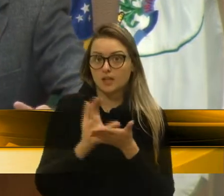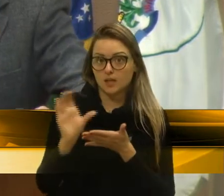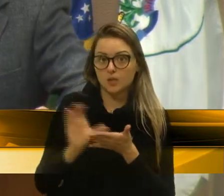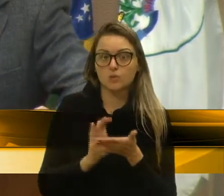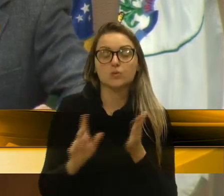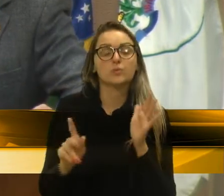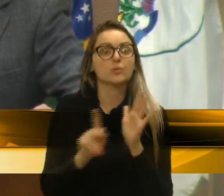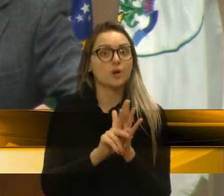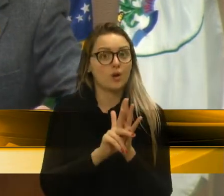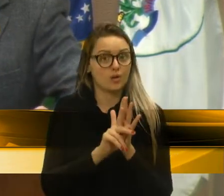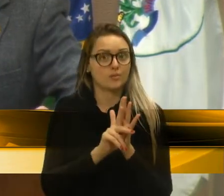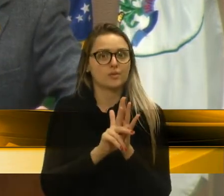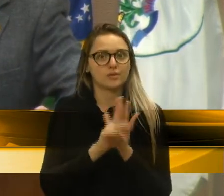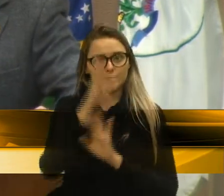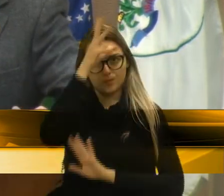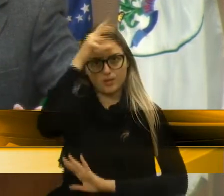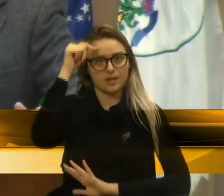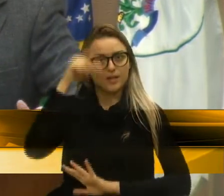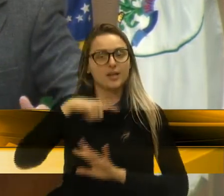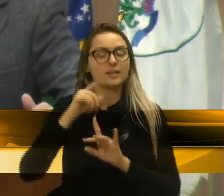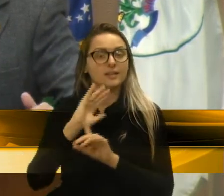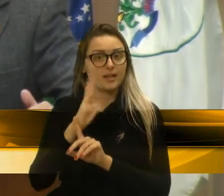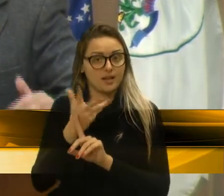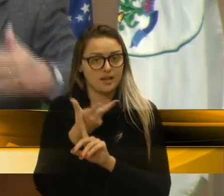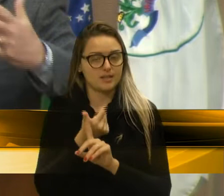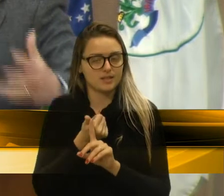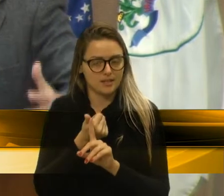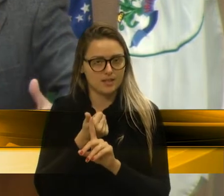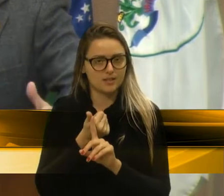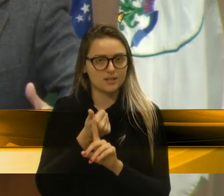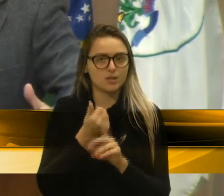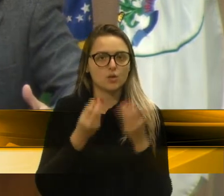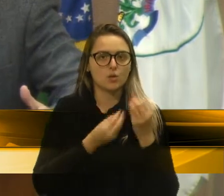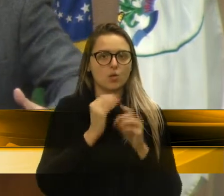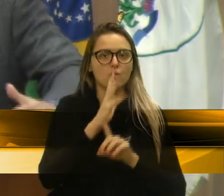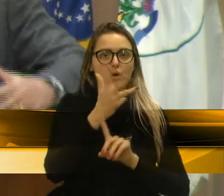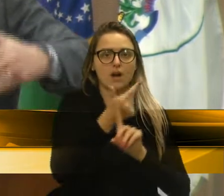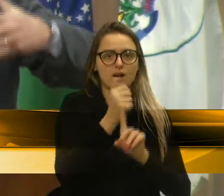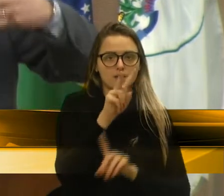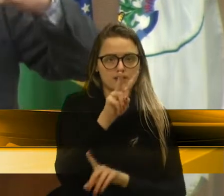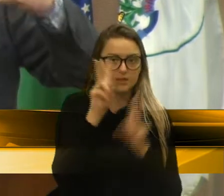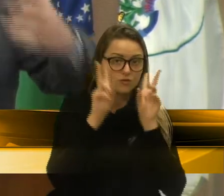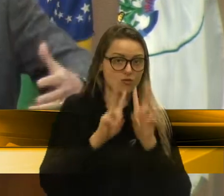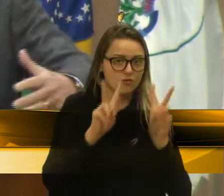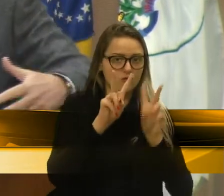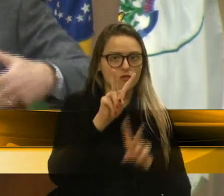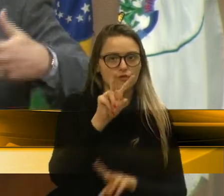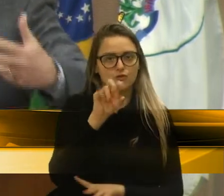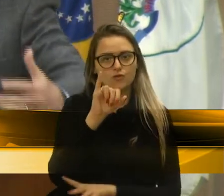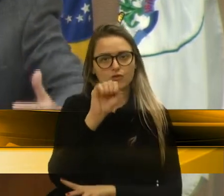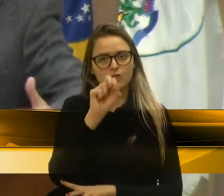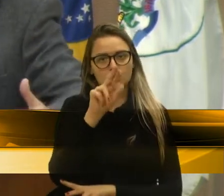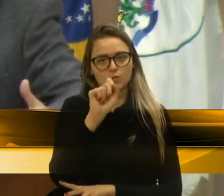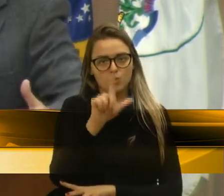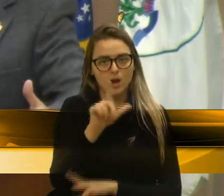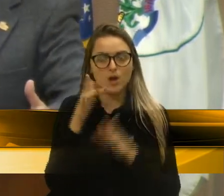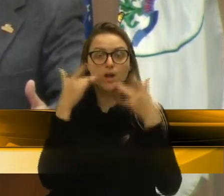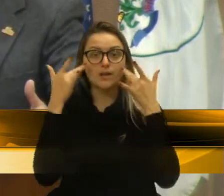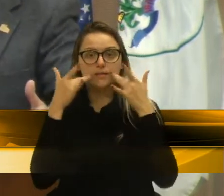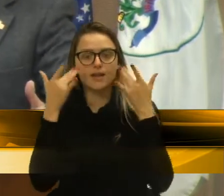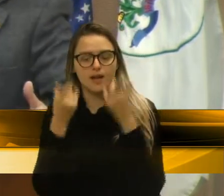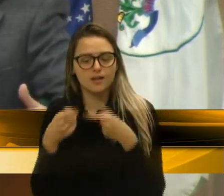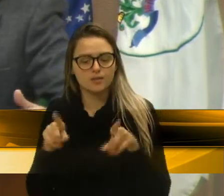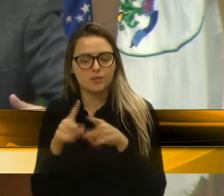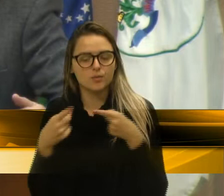município. Nós temos nas artes, como artes visuais, as artes como o teatro, como a música, que